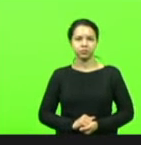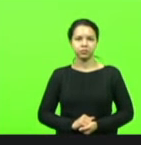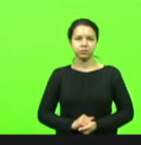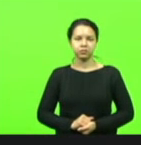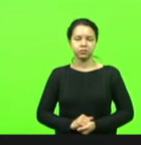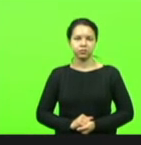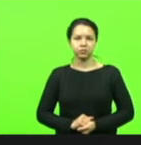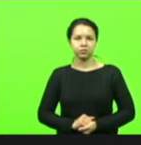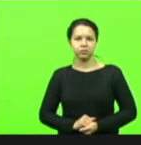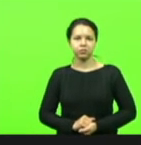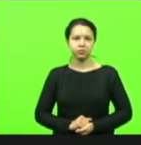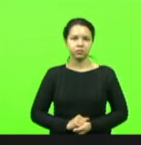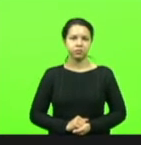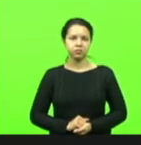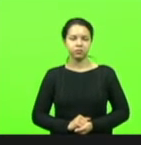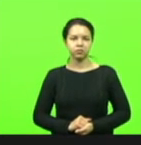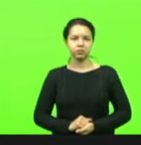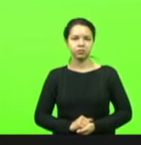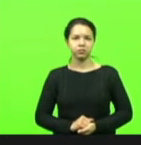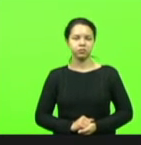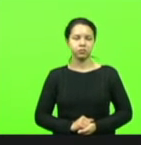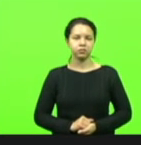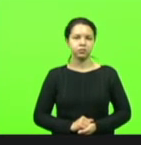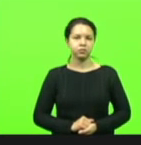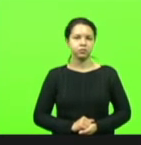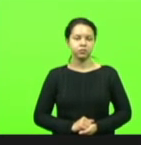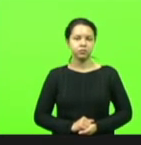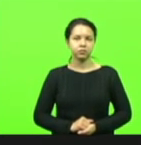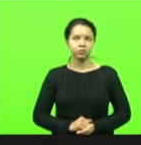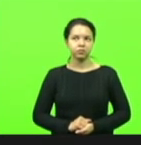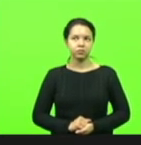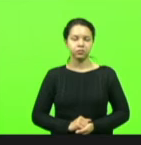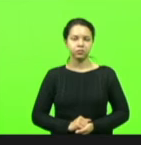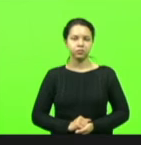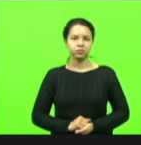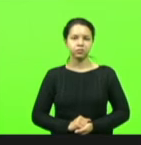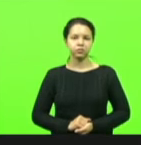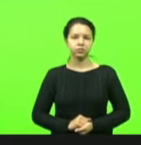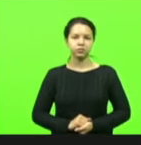o brasileiro cai na terra